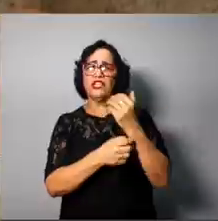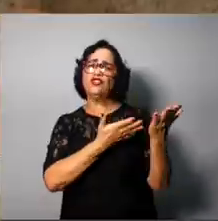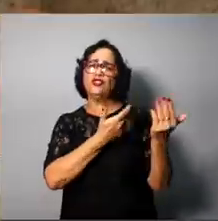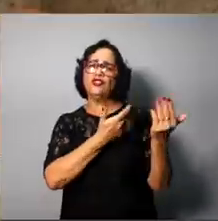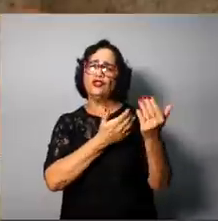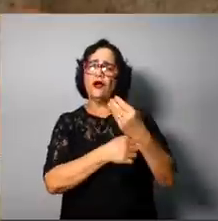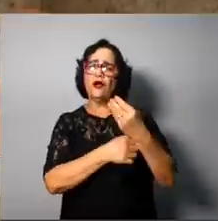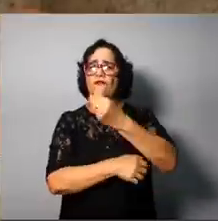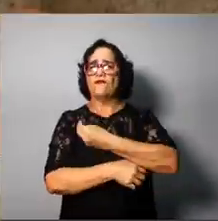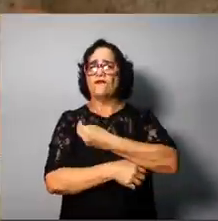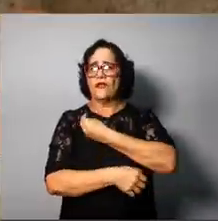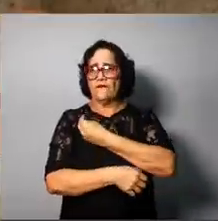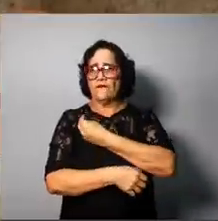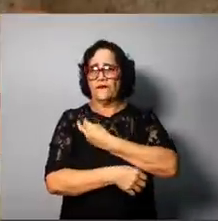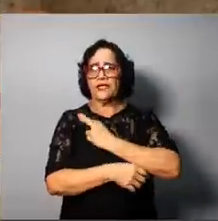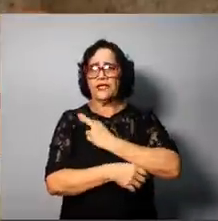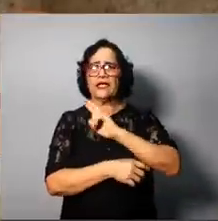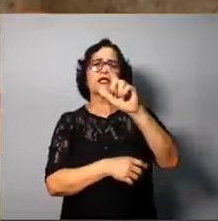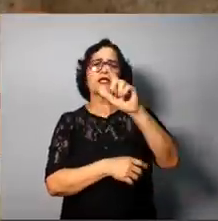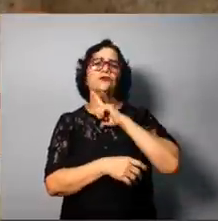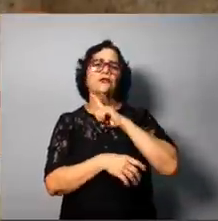anos!